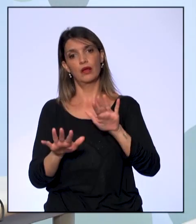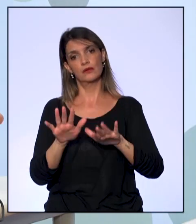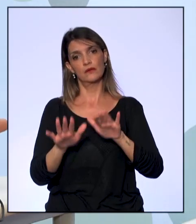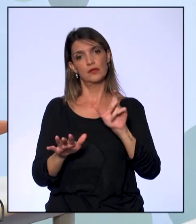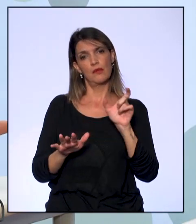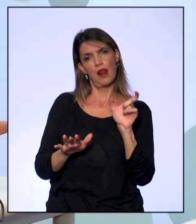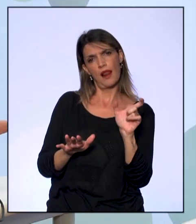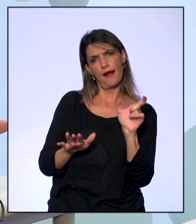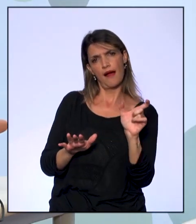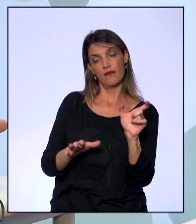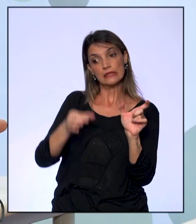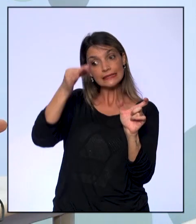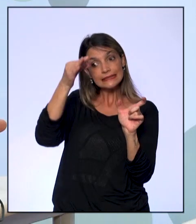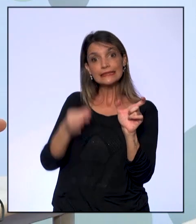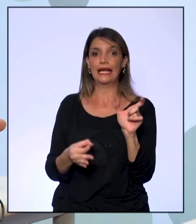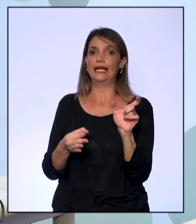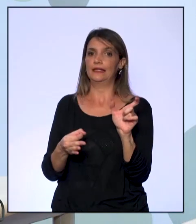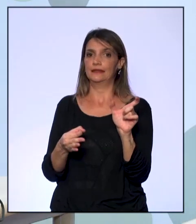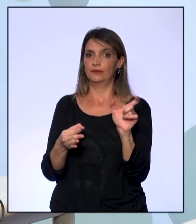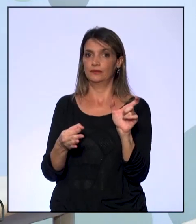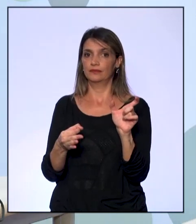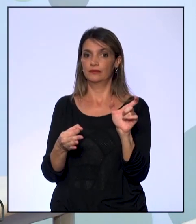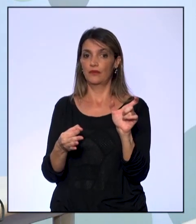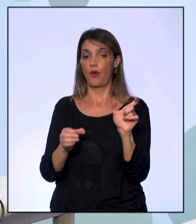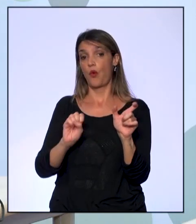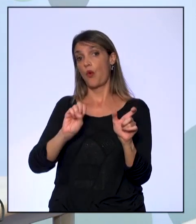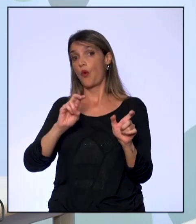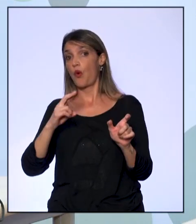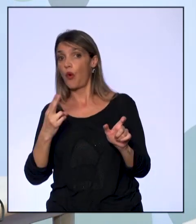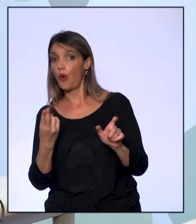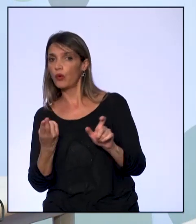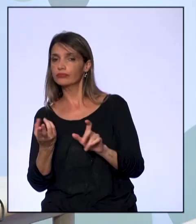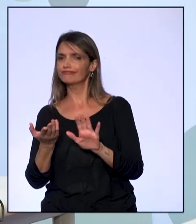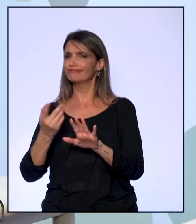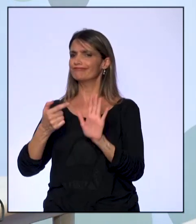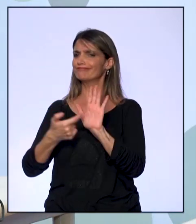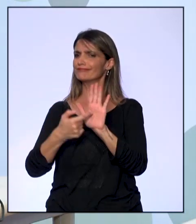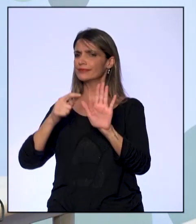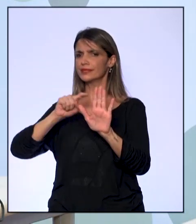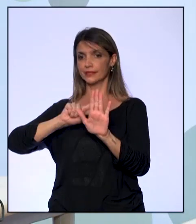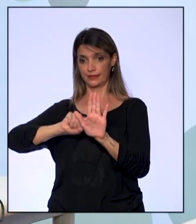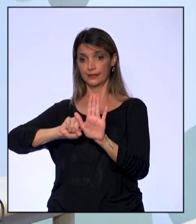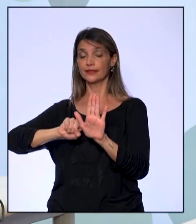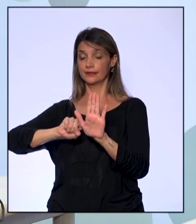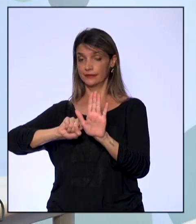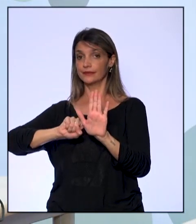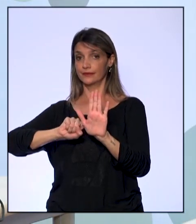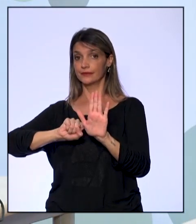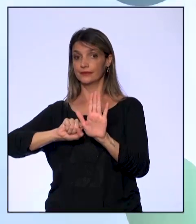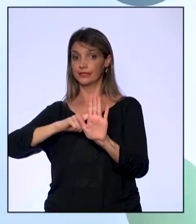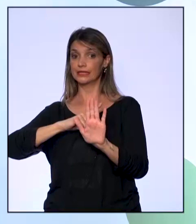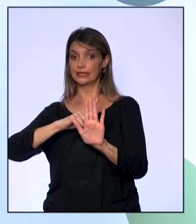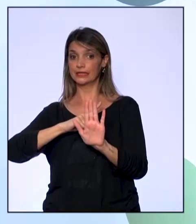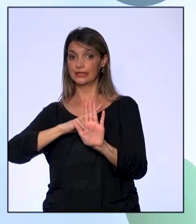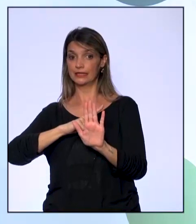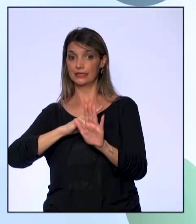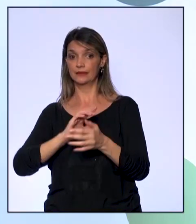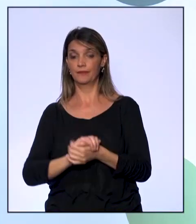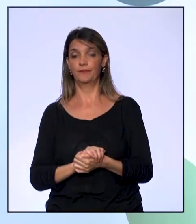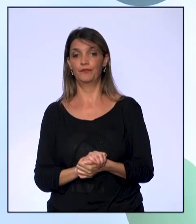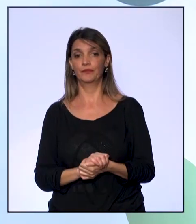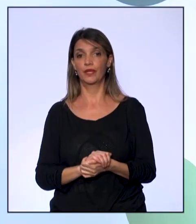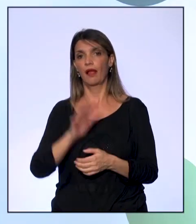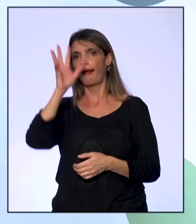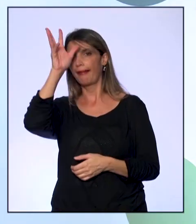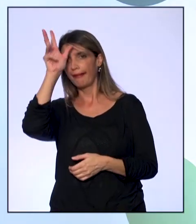será palavras no seu sentido literal que vai ajudar ou no novo sentido que vai te dar a resposta sentido literal por exemplo